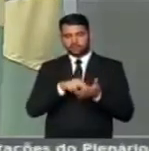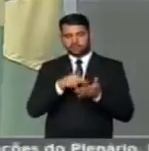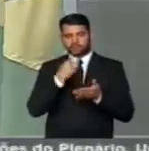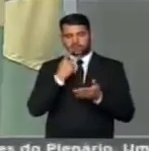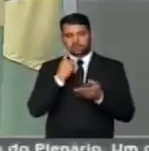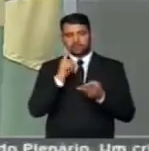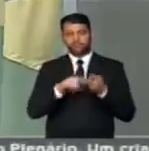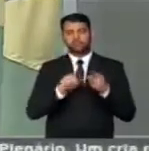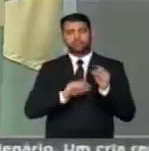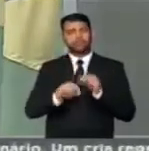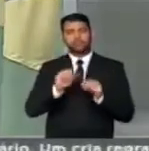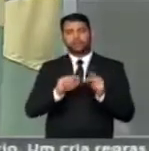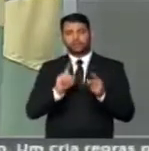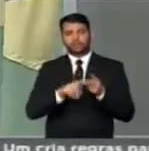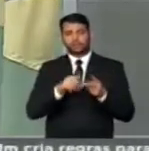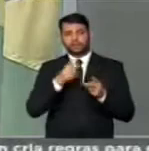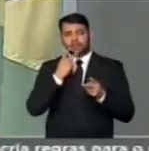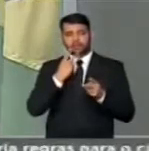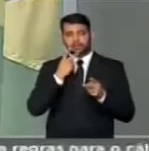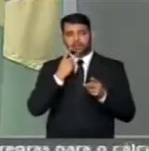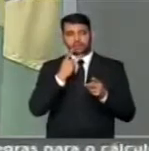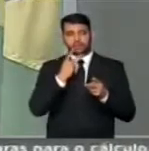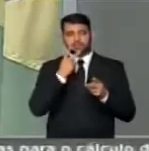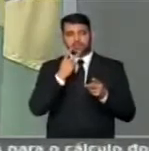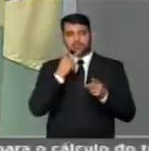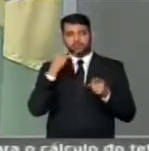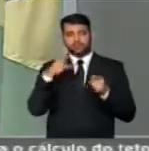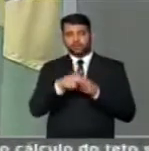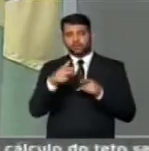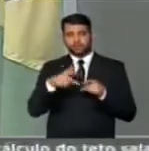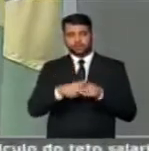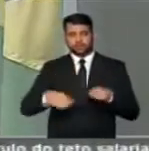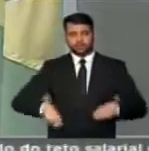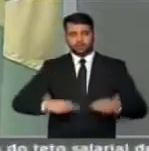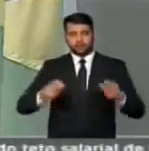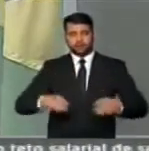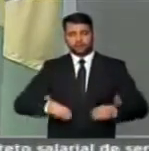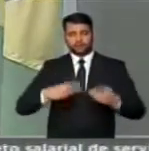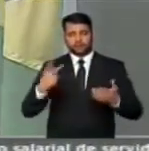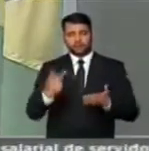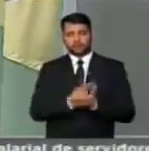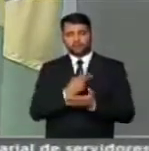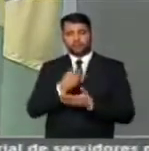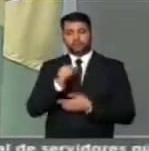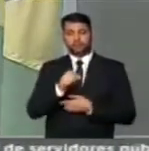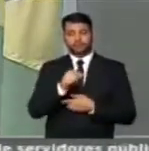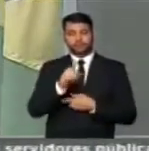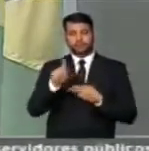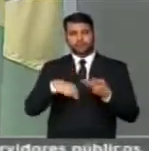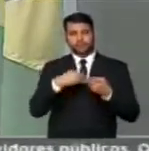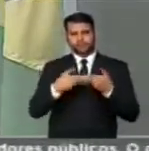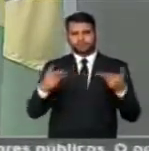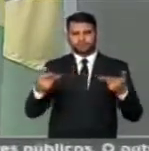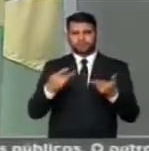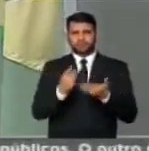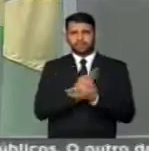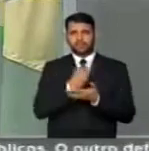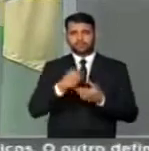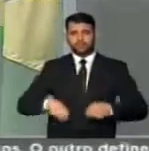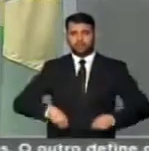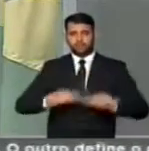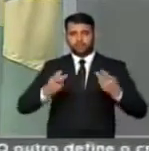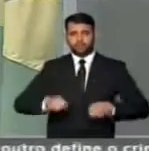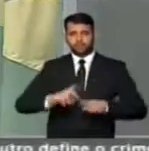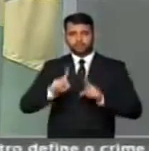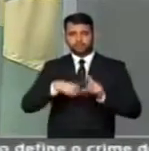está falando do quê? Falar e dizer que está cortando o gasto quando acontecem situações como essa e outras tantas. Continua